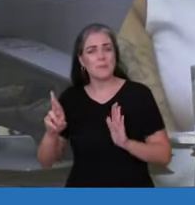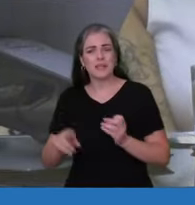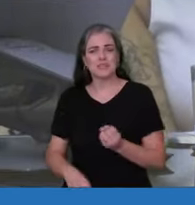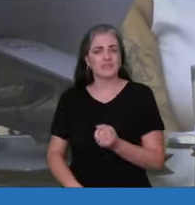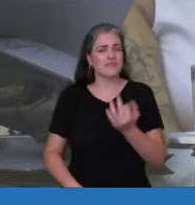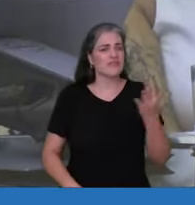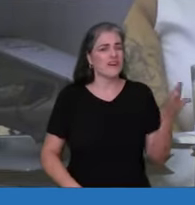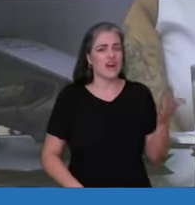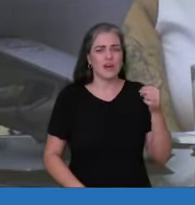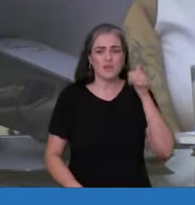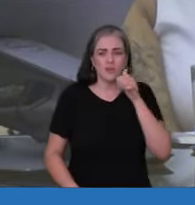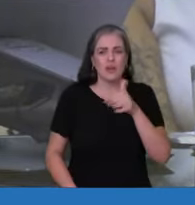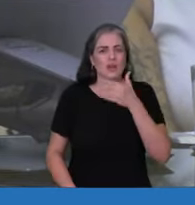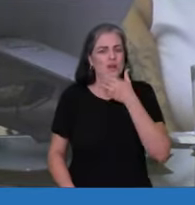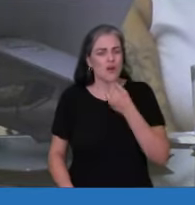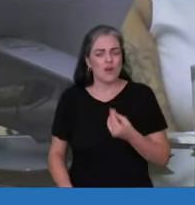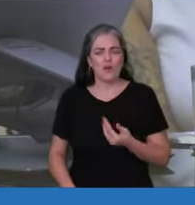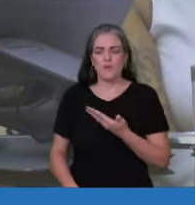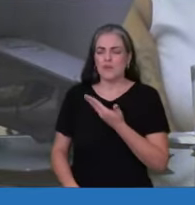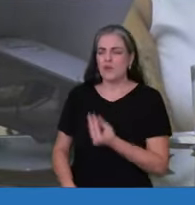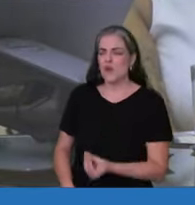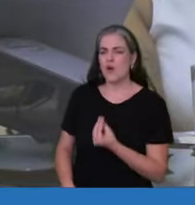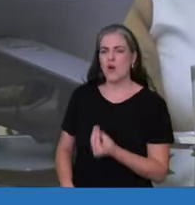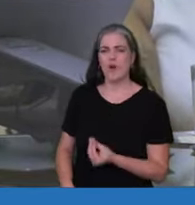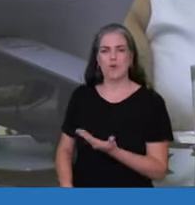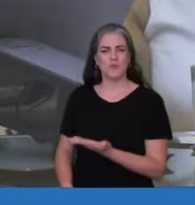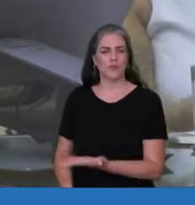homens, tenha sua vida